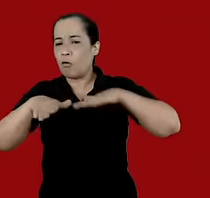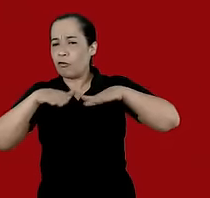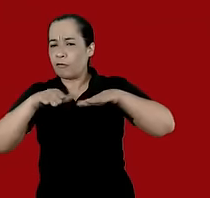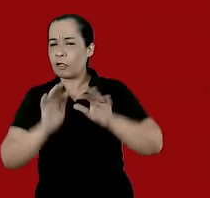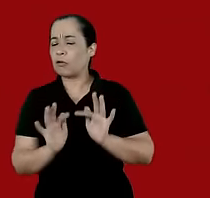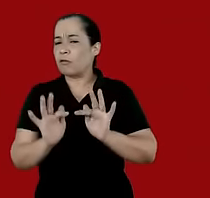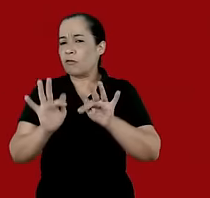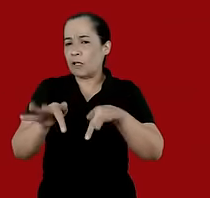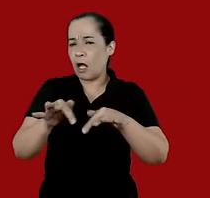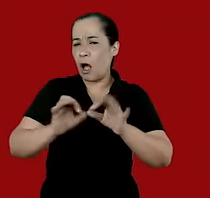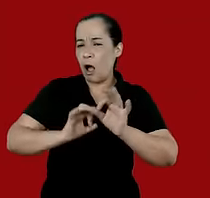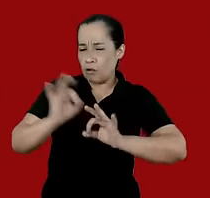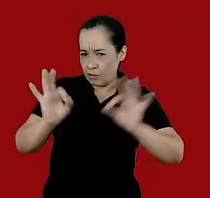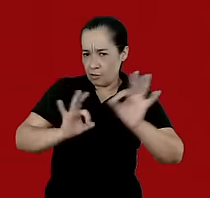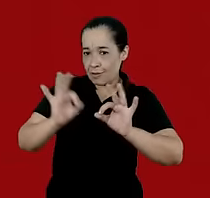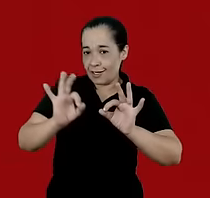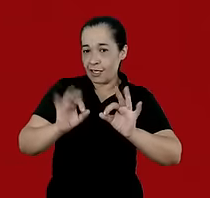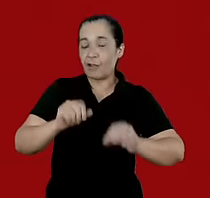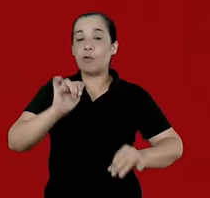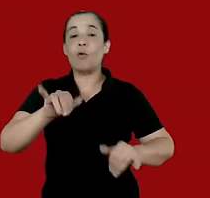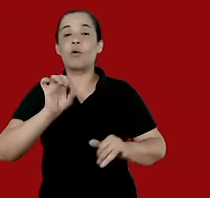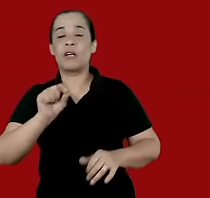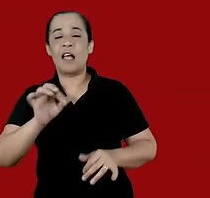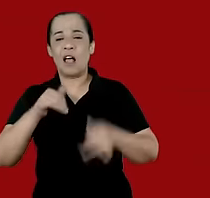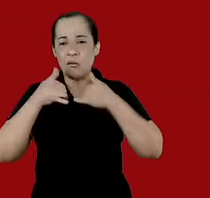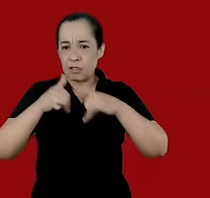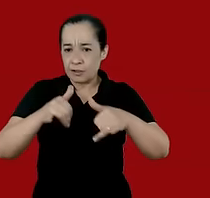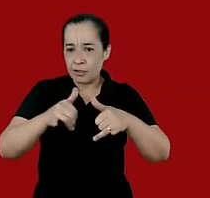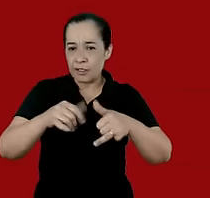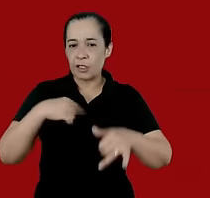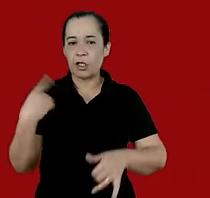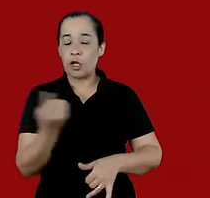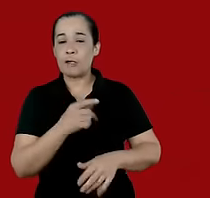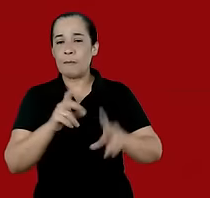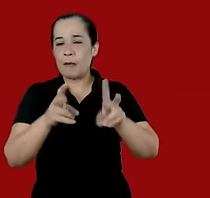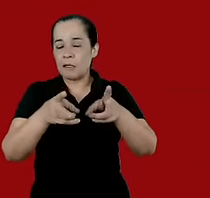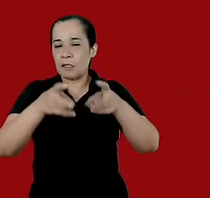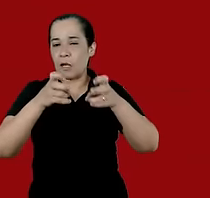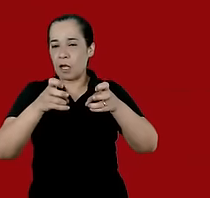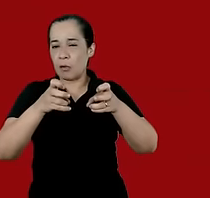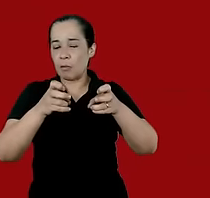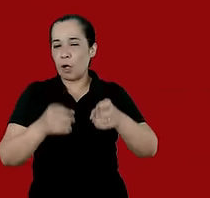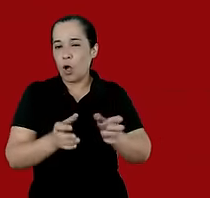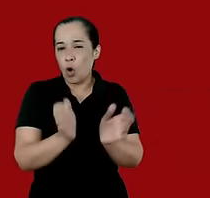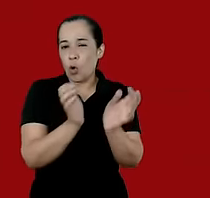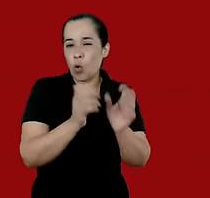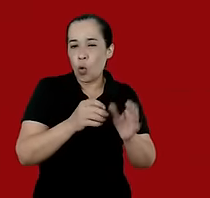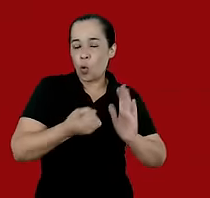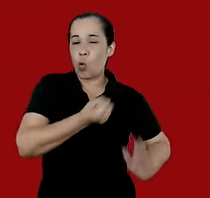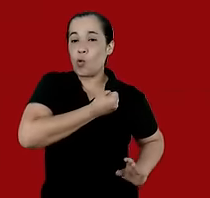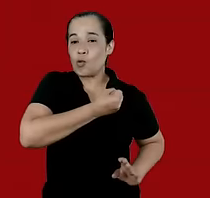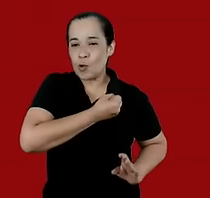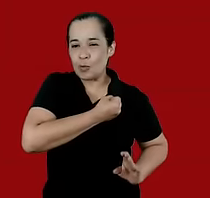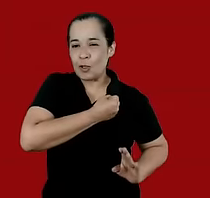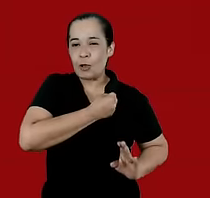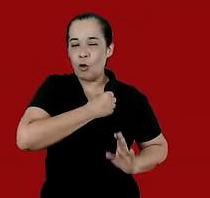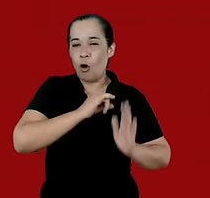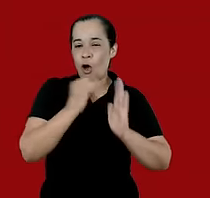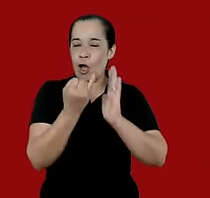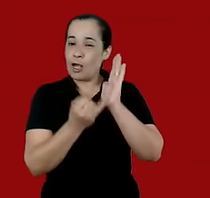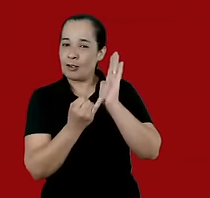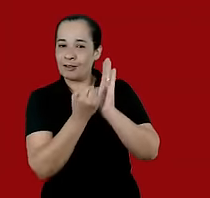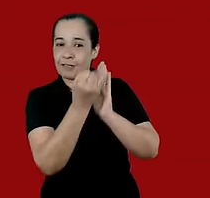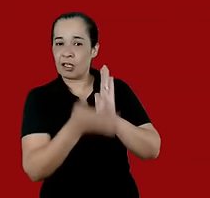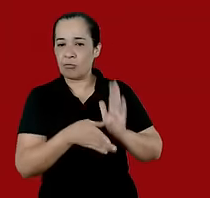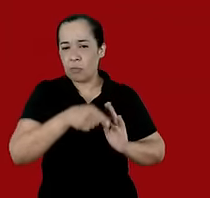inflacionário que é basicamente energia tanto que quando a gente olha os núcleos de inflação a gente não vê esse kink né Essa ida e volta aí que é basicamente o